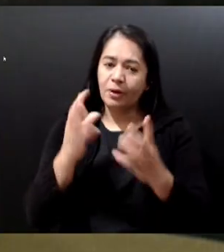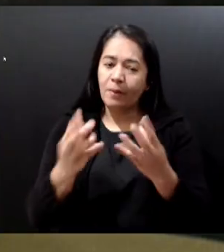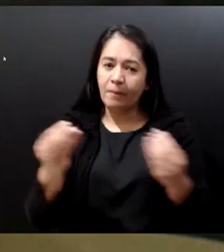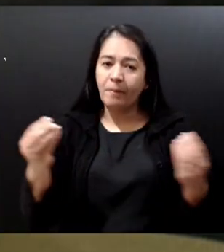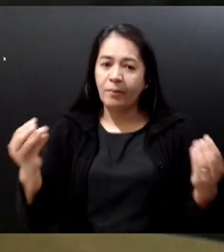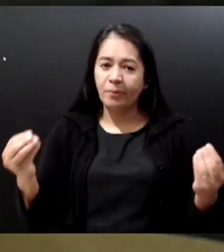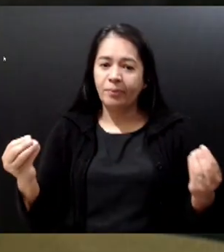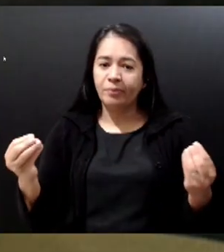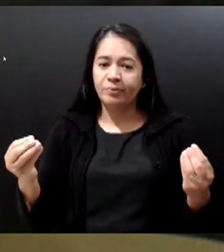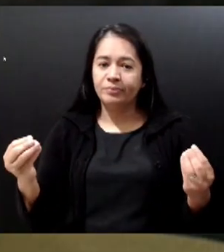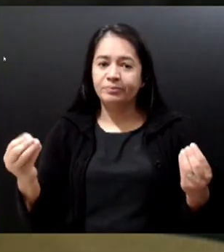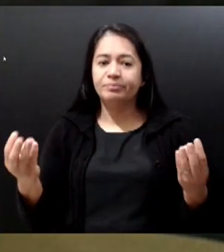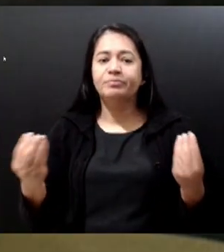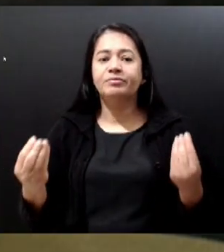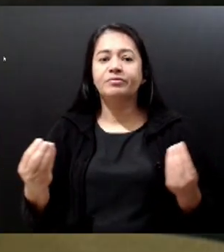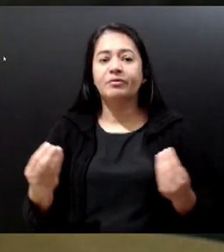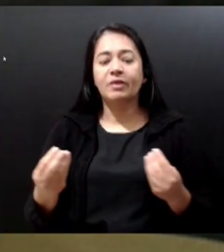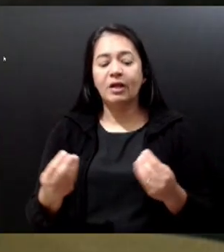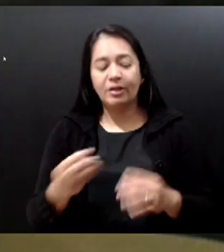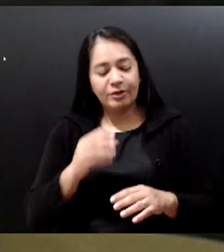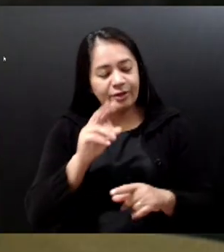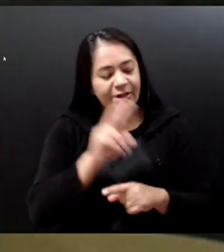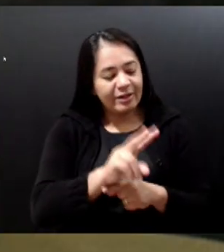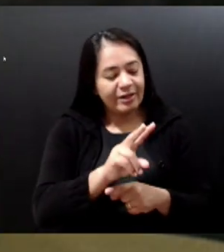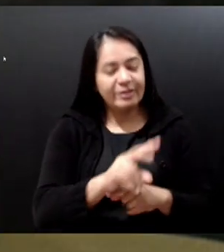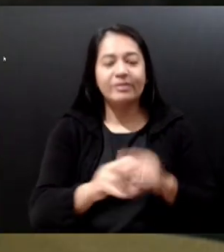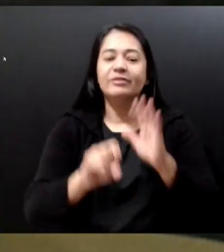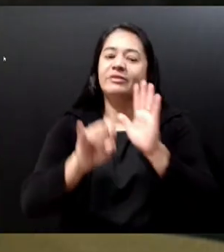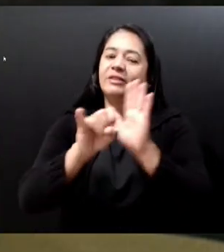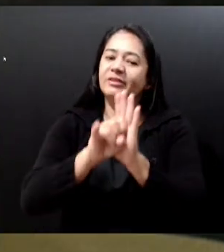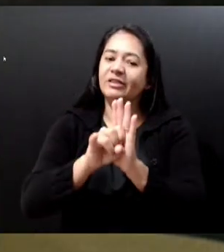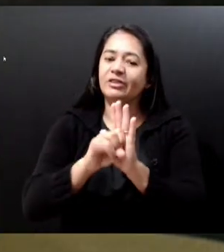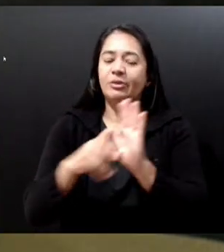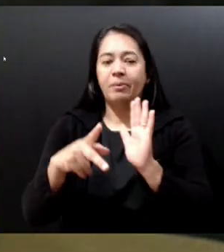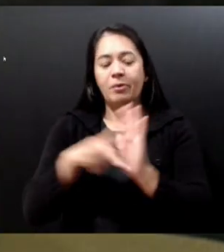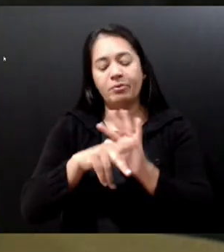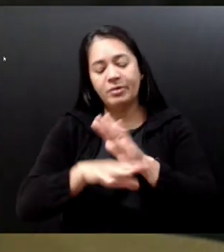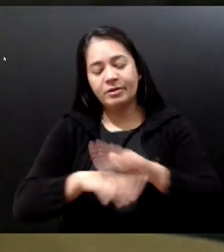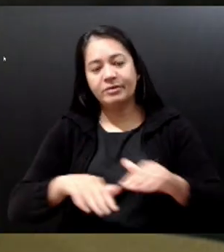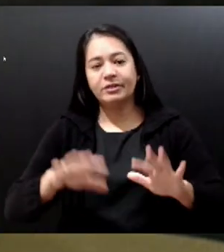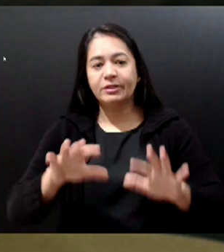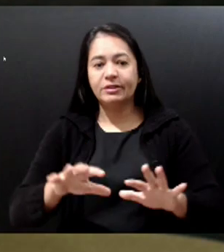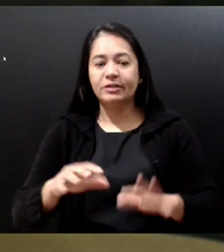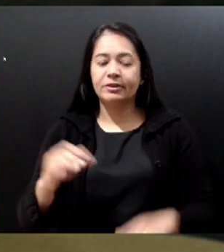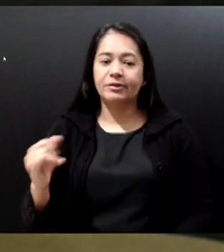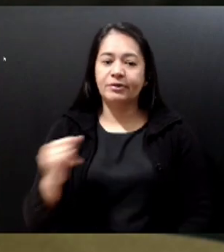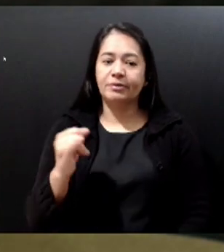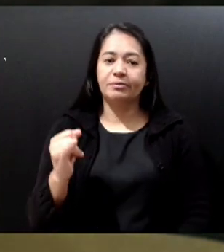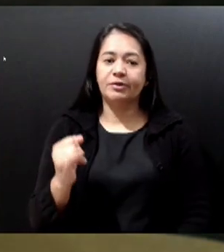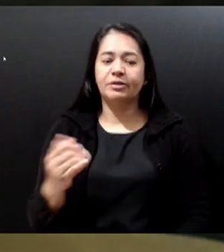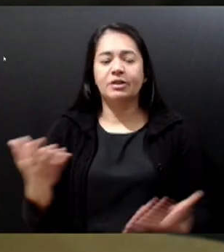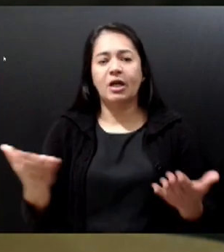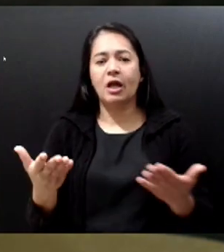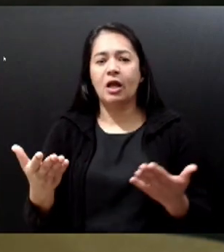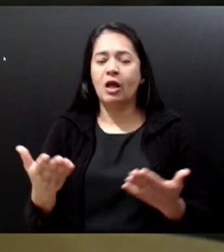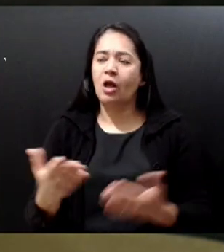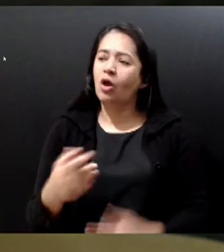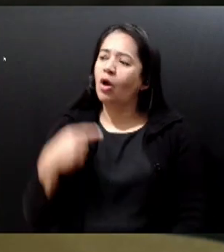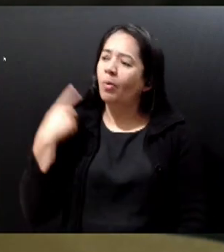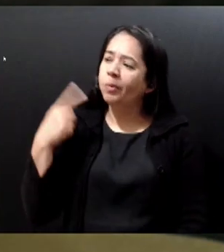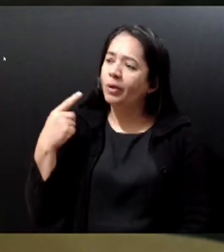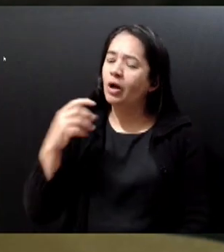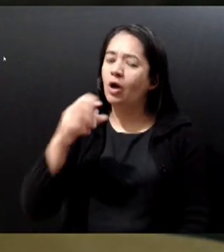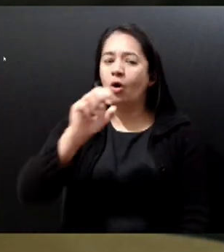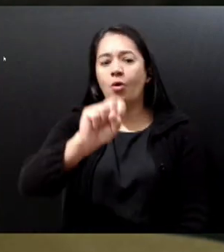na criação da identidade dessa criança, e isso é muito importante. Agora, doutor, o STF já reconheceu